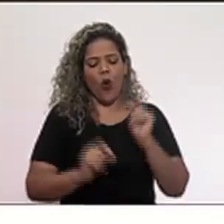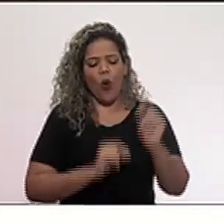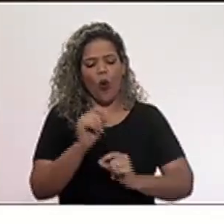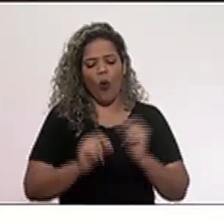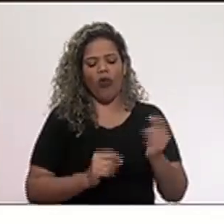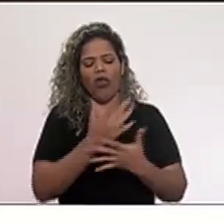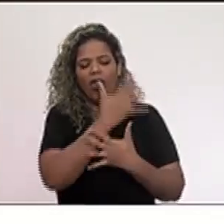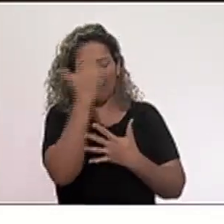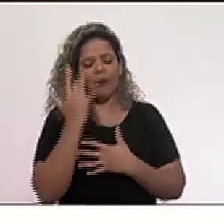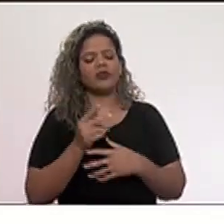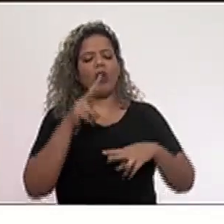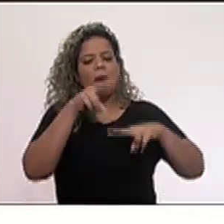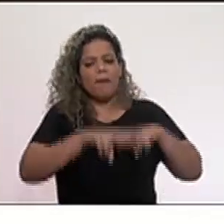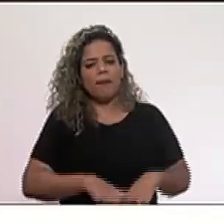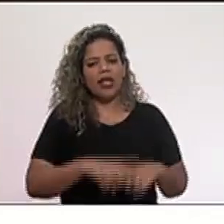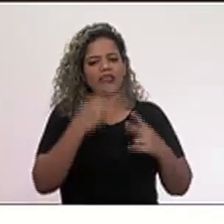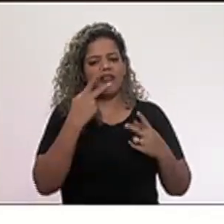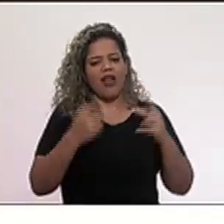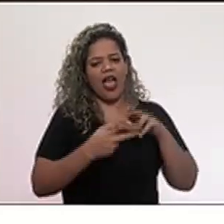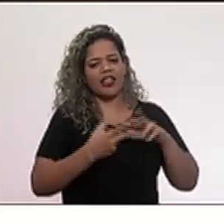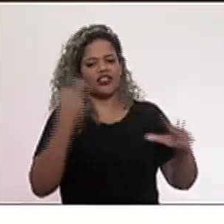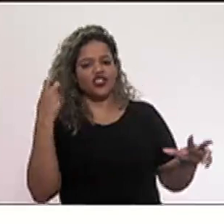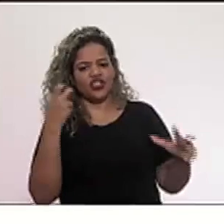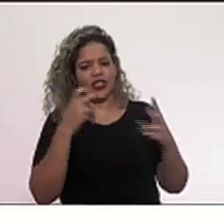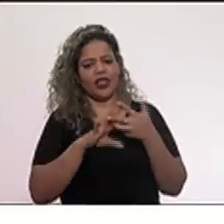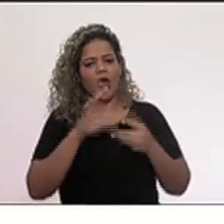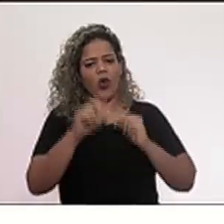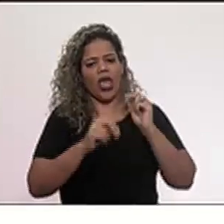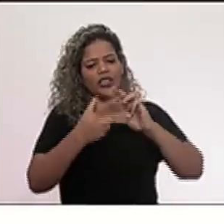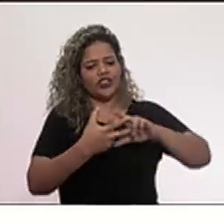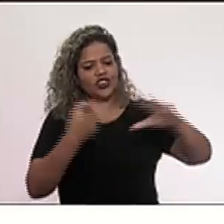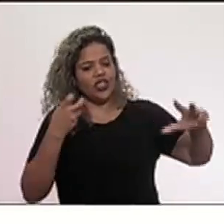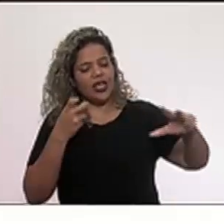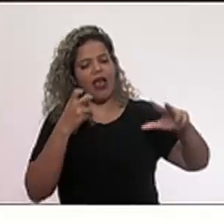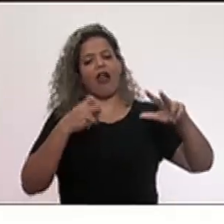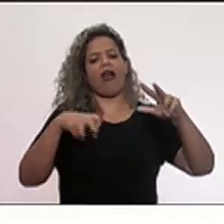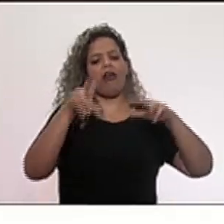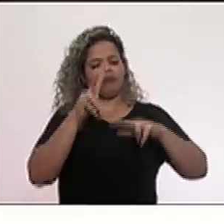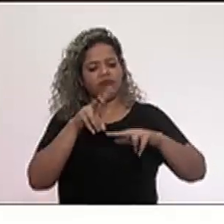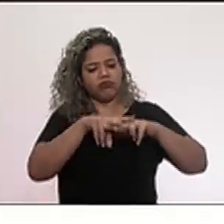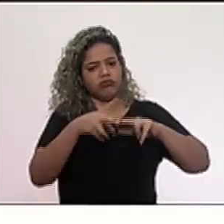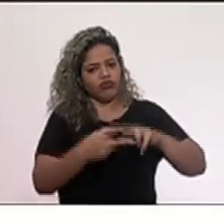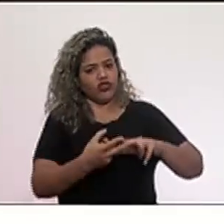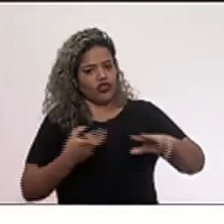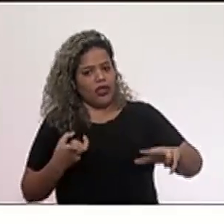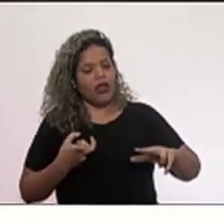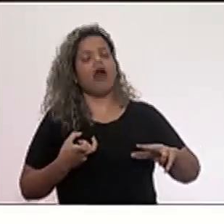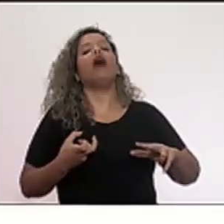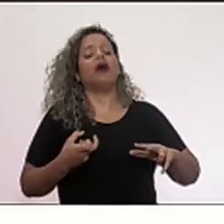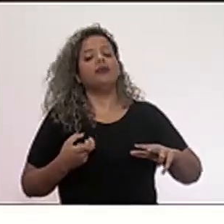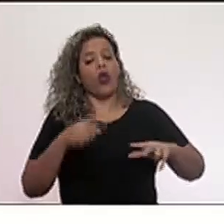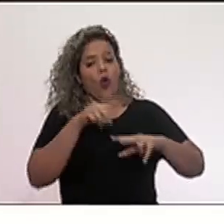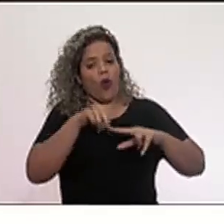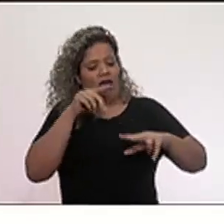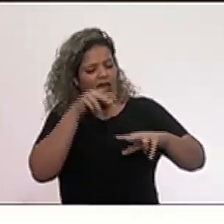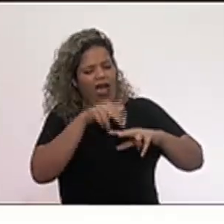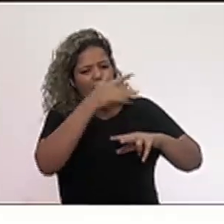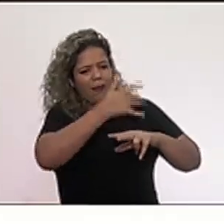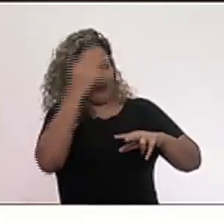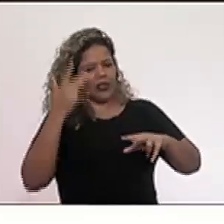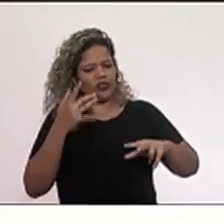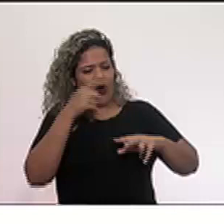desencarceramento. E aí me refiro a desencarceramento porque aqueles